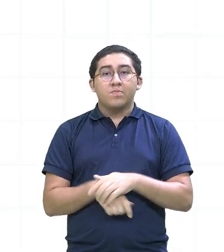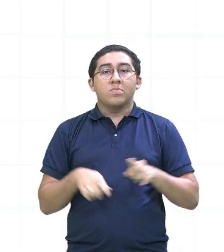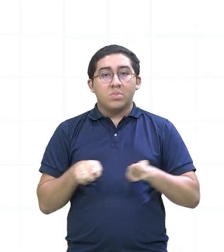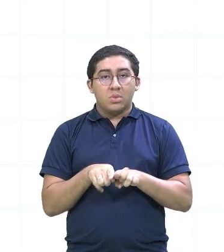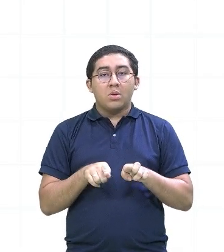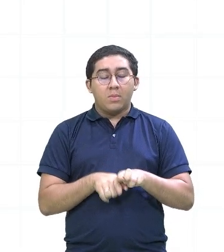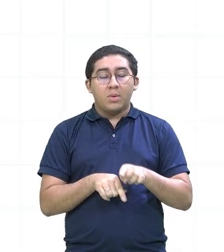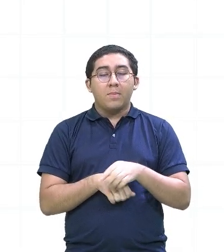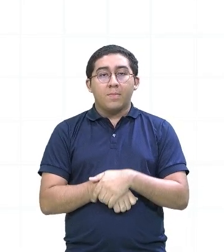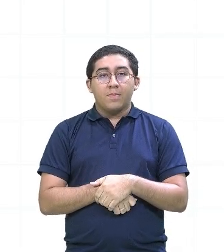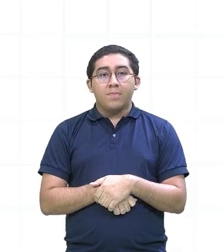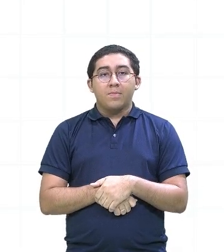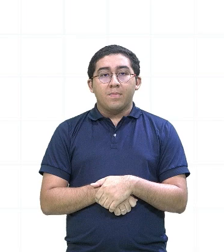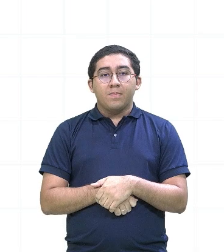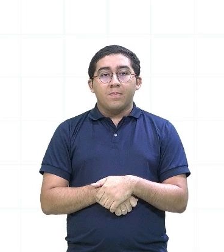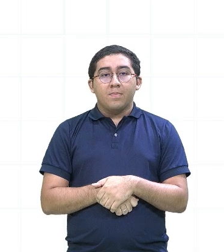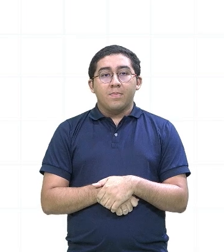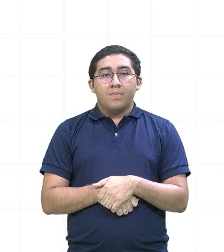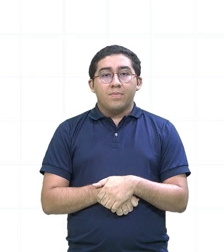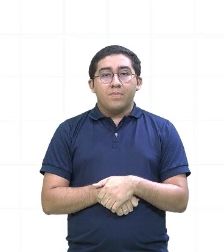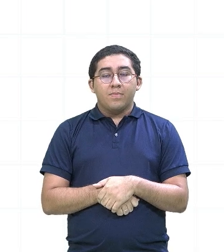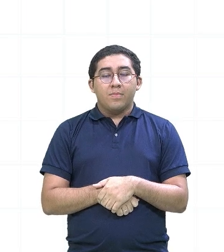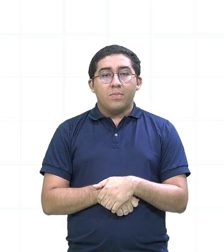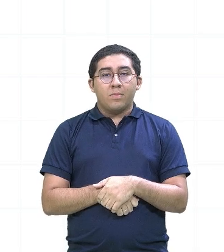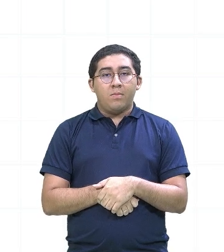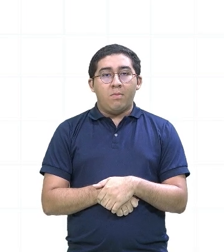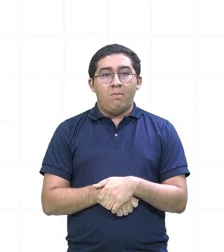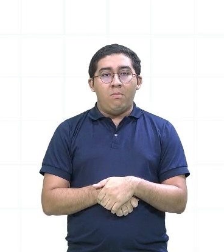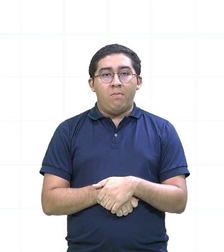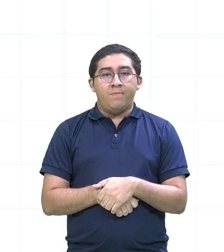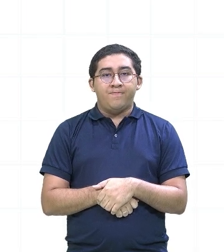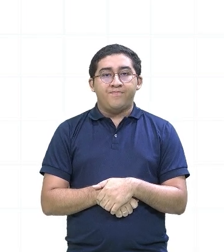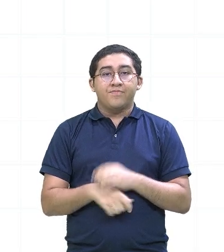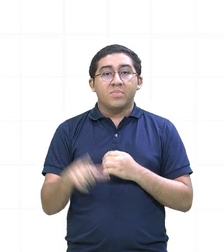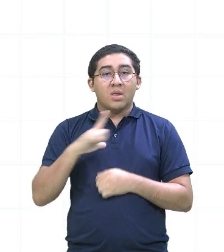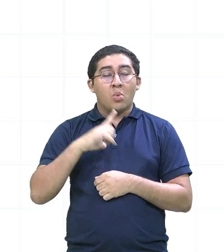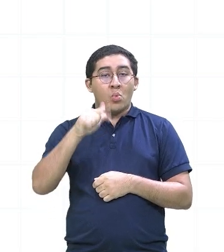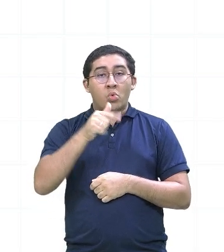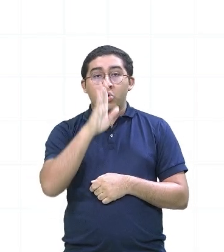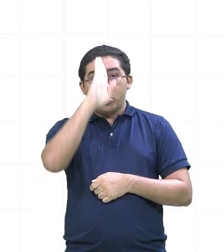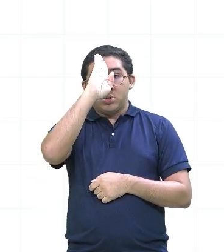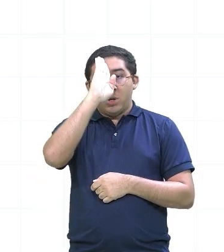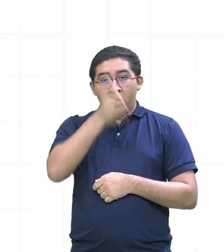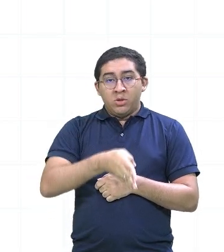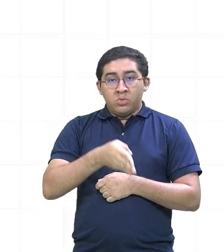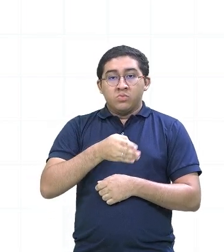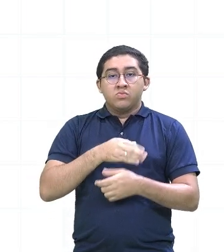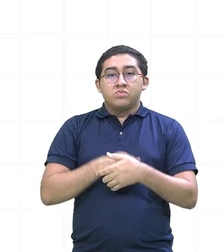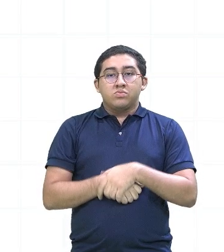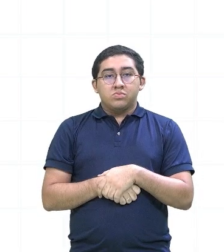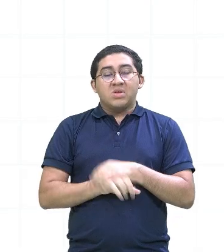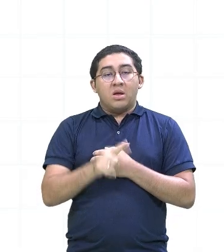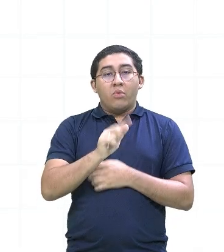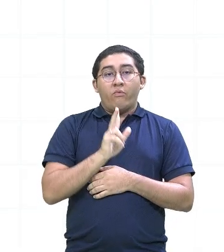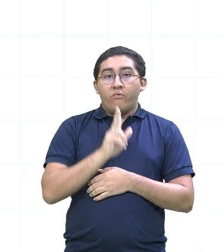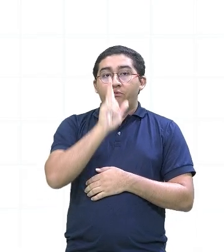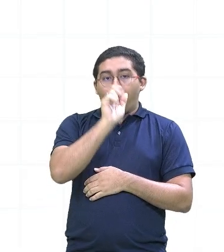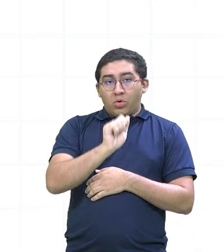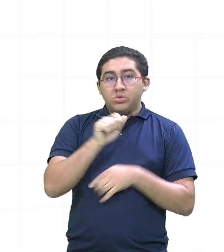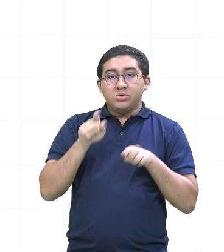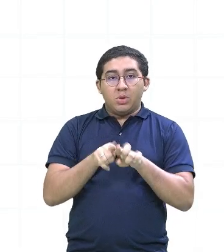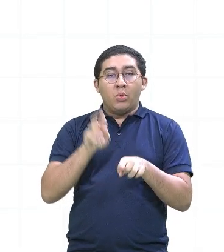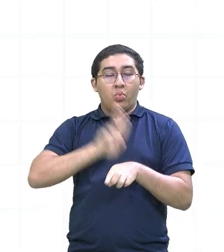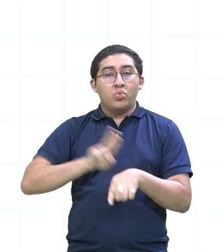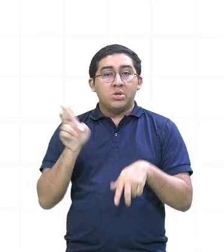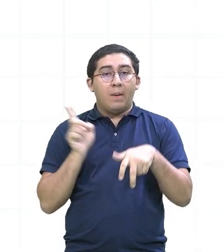também. Tem também o soco direto, né, que é um soco mais potente, feito com a mão